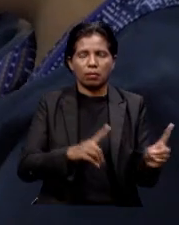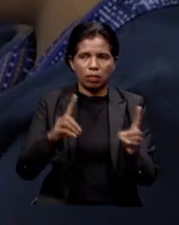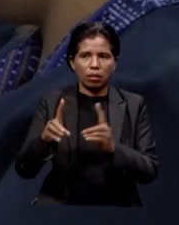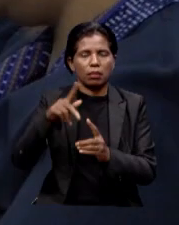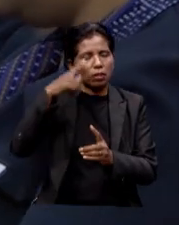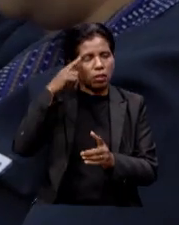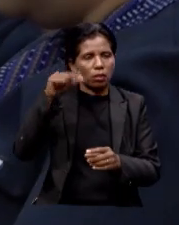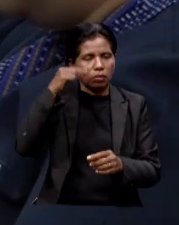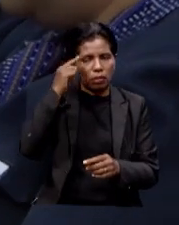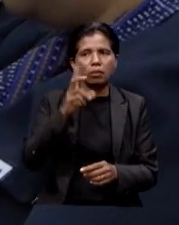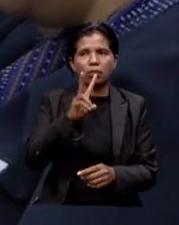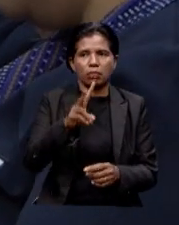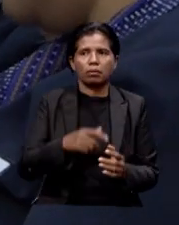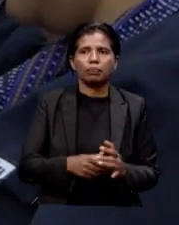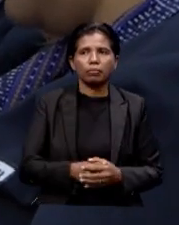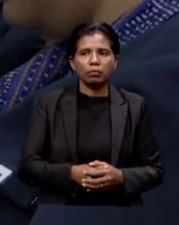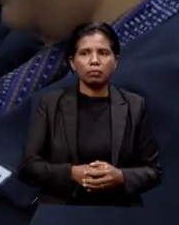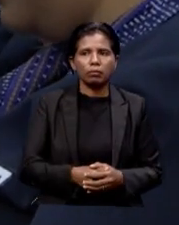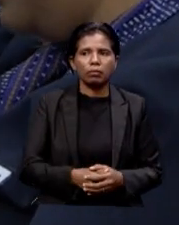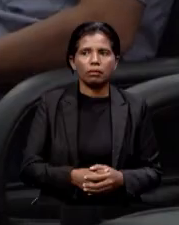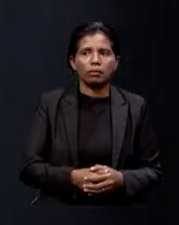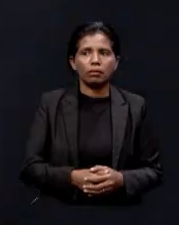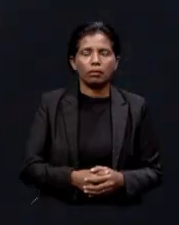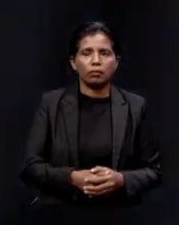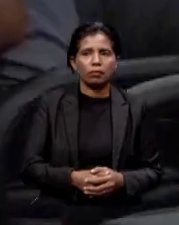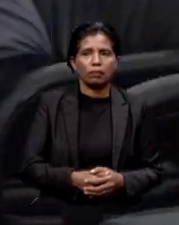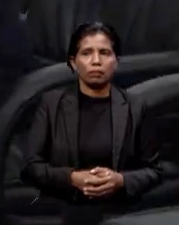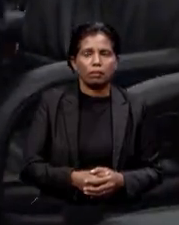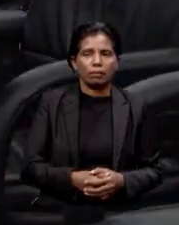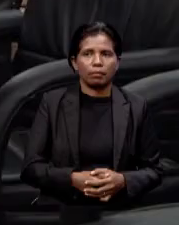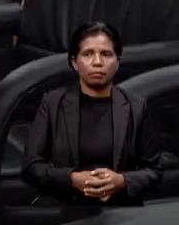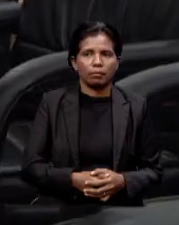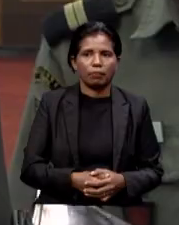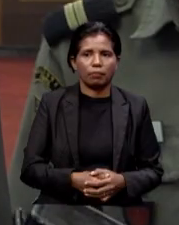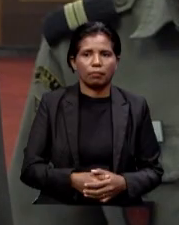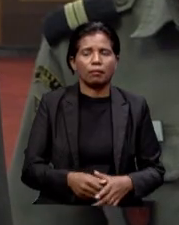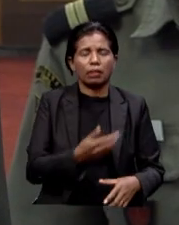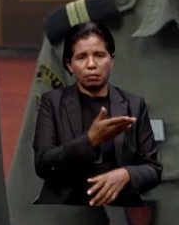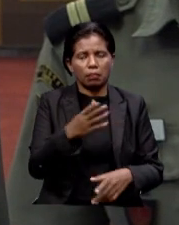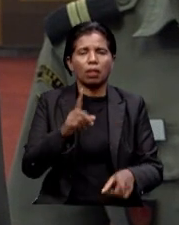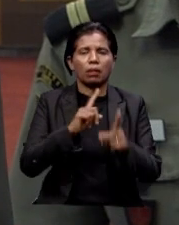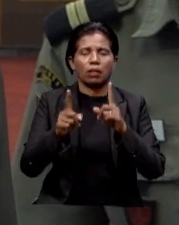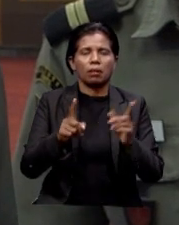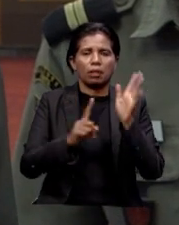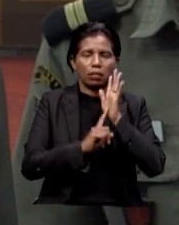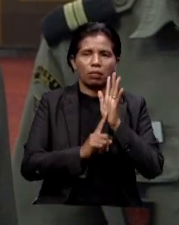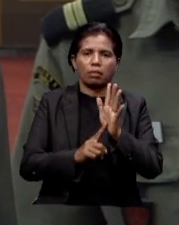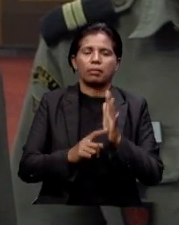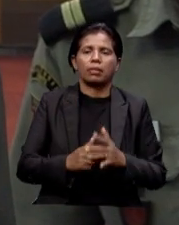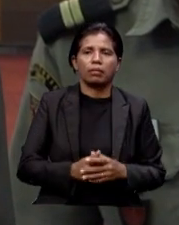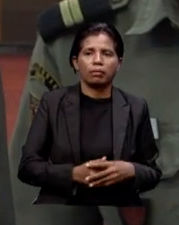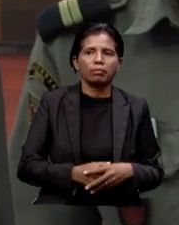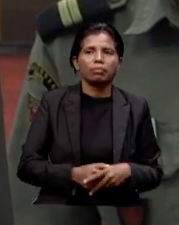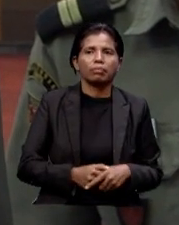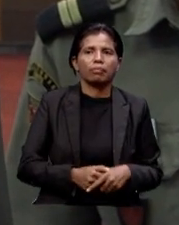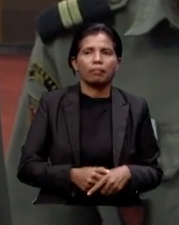mané. É, em colher, né, se lá ia provas, né, Hamza. Sim, isso é em bel colher, tô, a toma aí. Mas